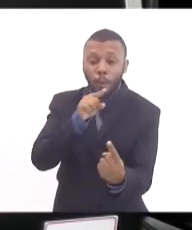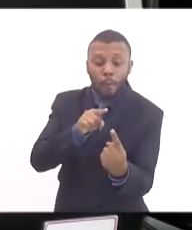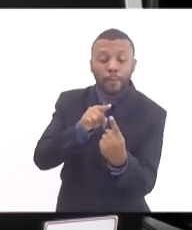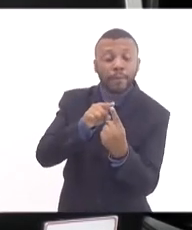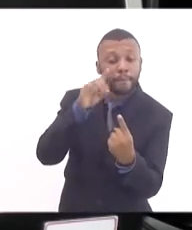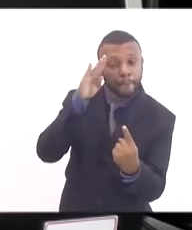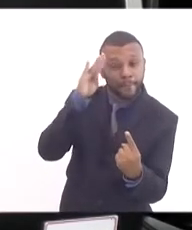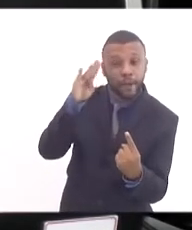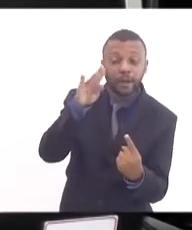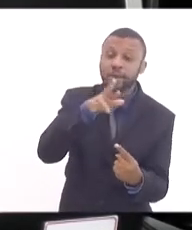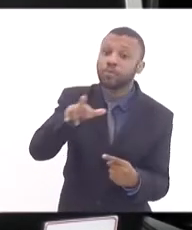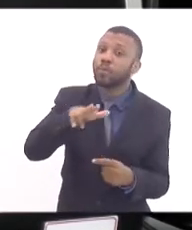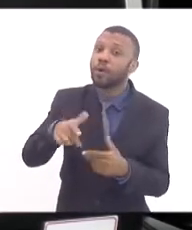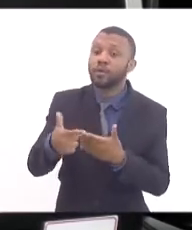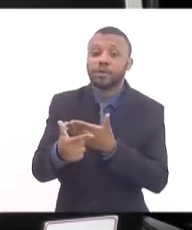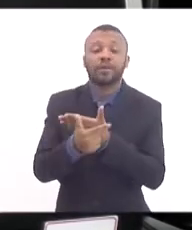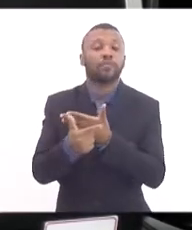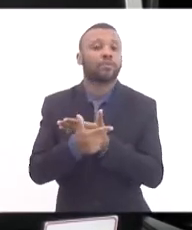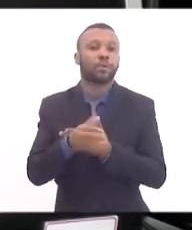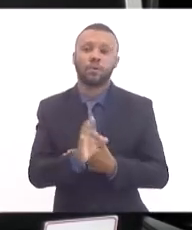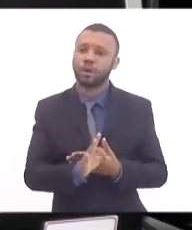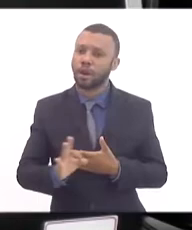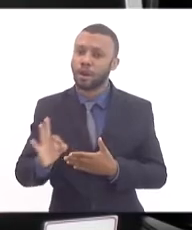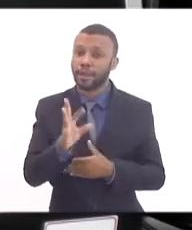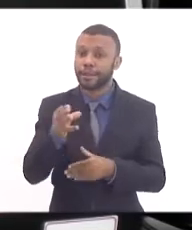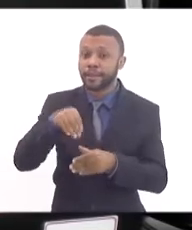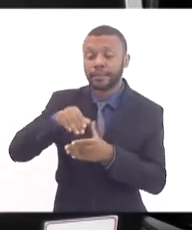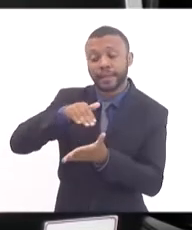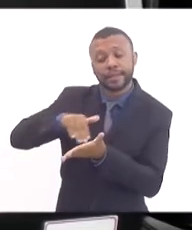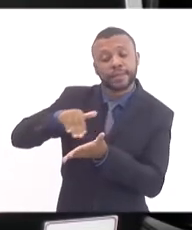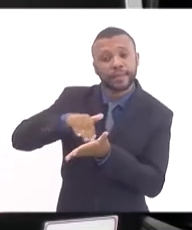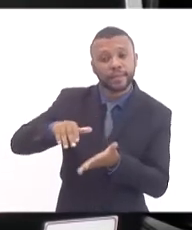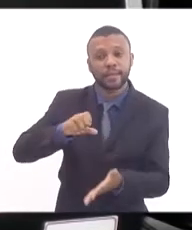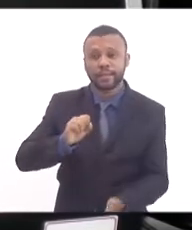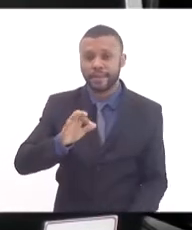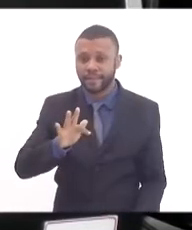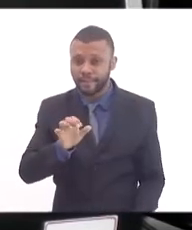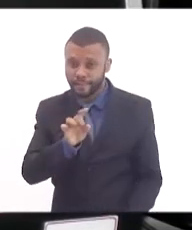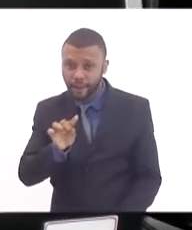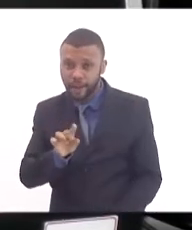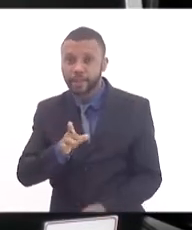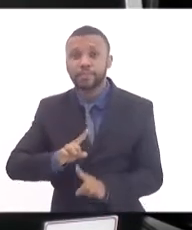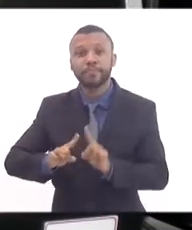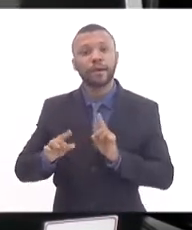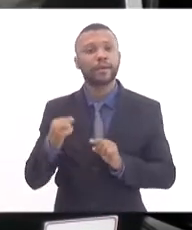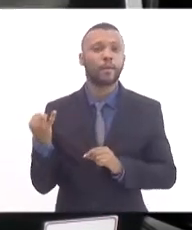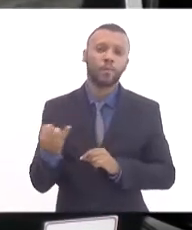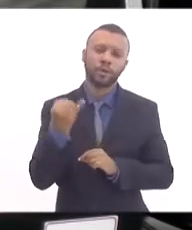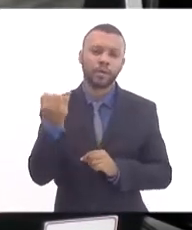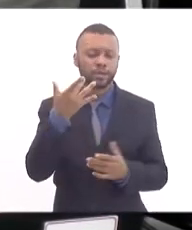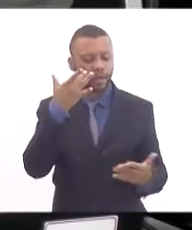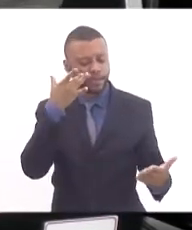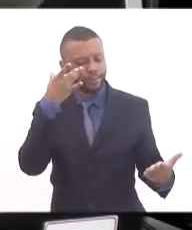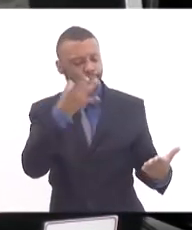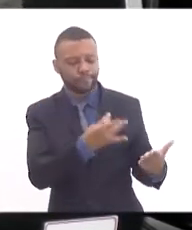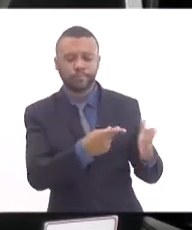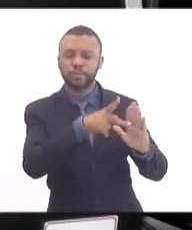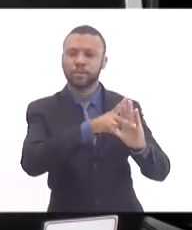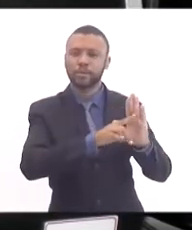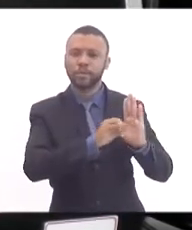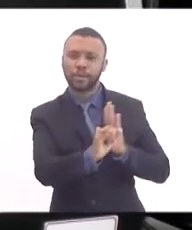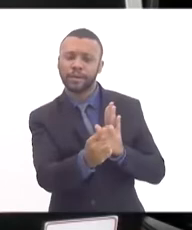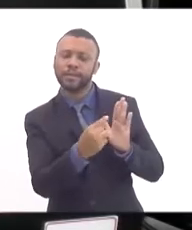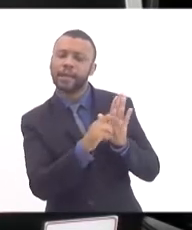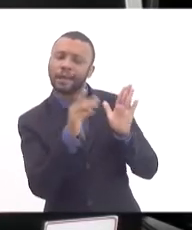nossa a nossa função dentro da fazenda mas é importante como a nossa apreciação do projeto de lei vai ser